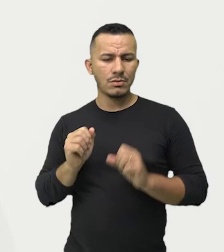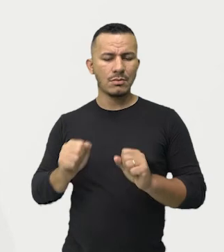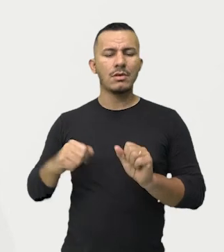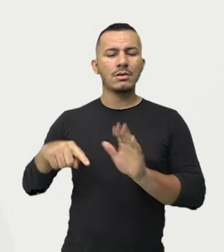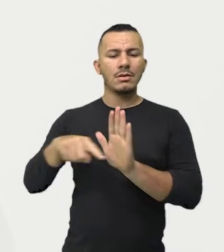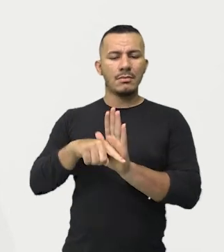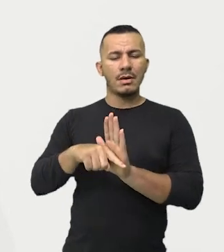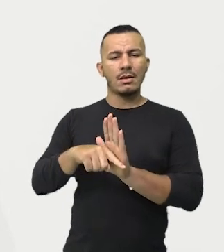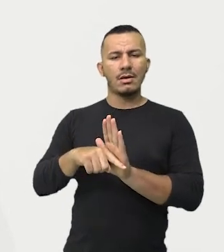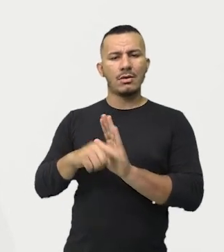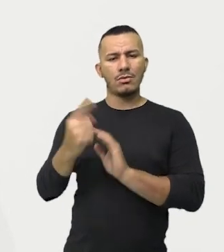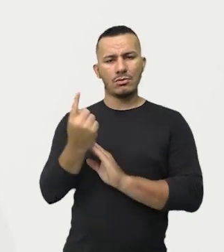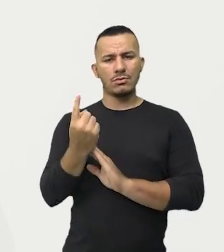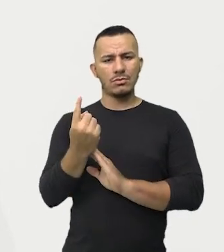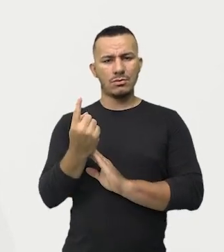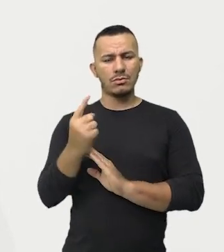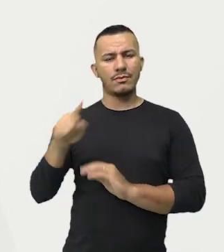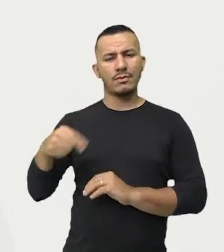menos